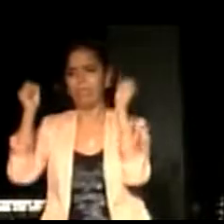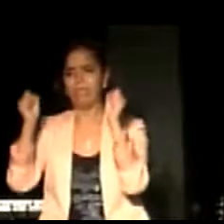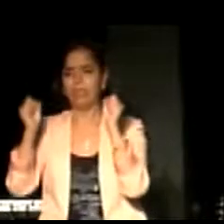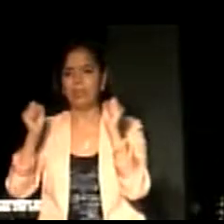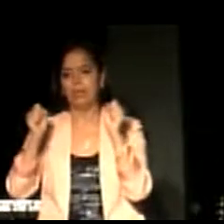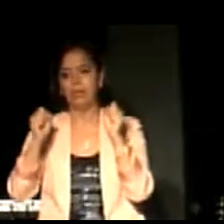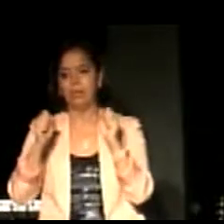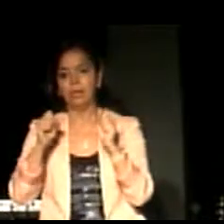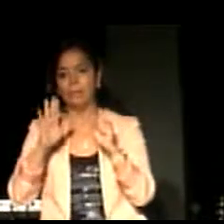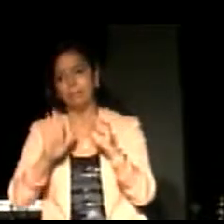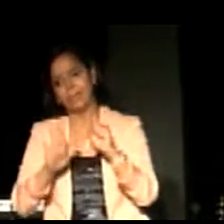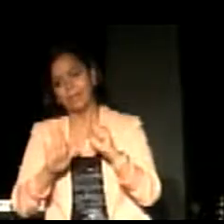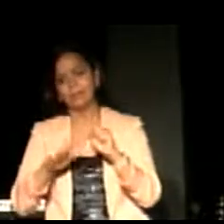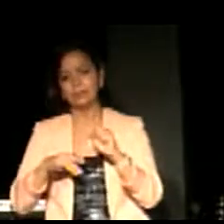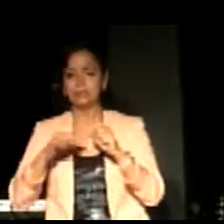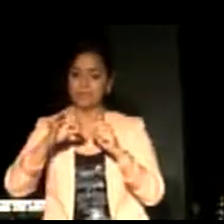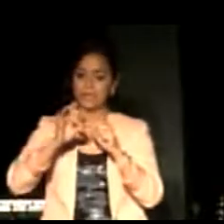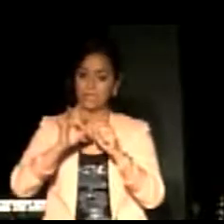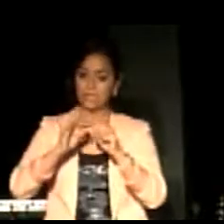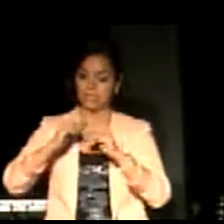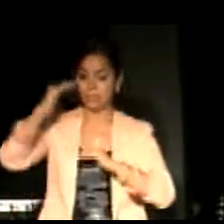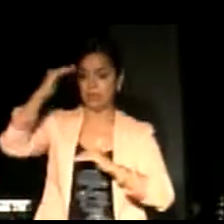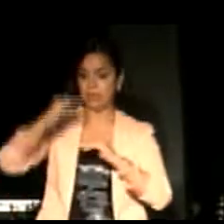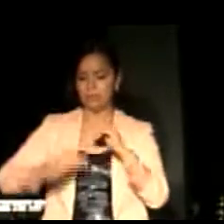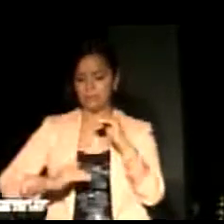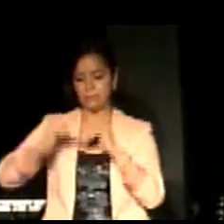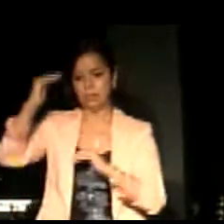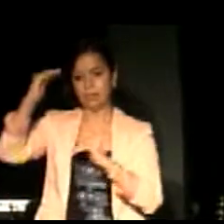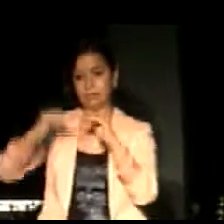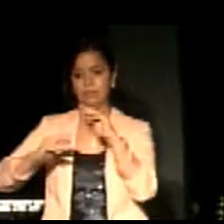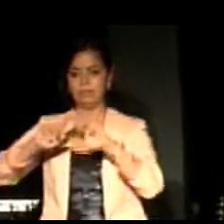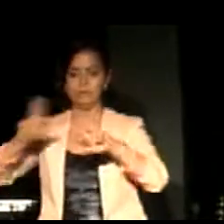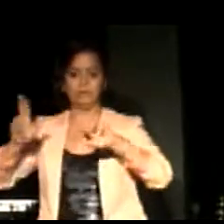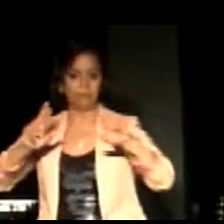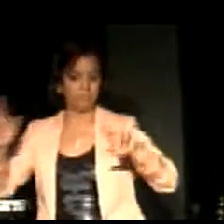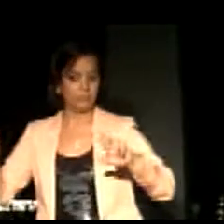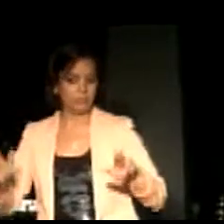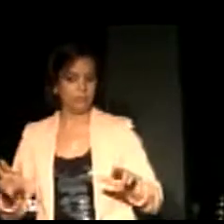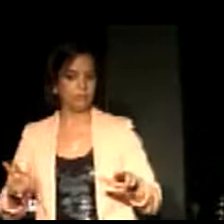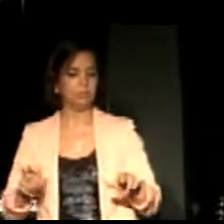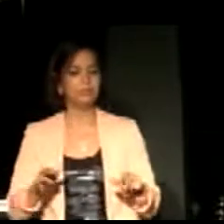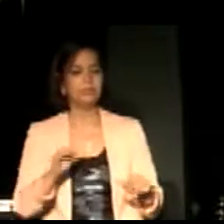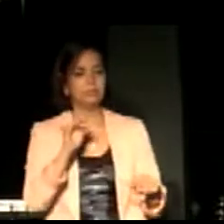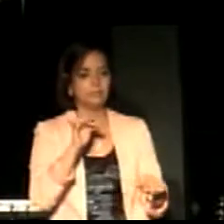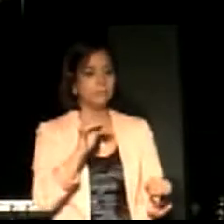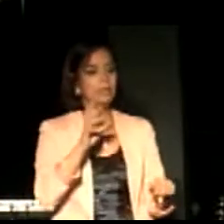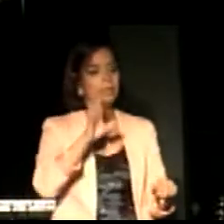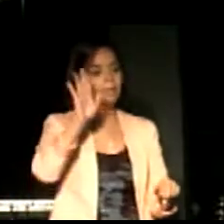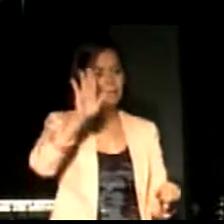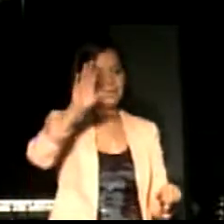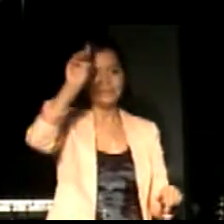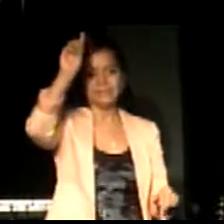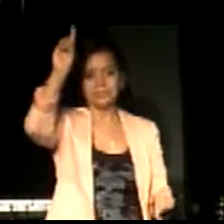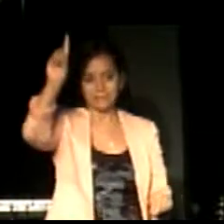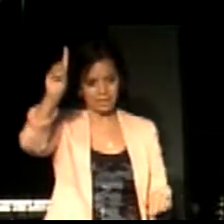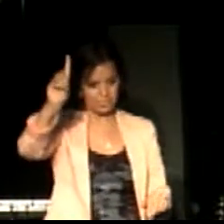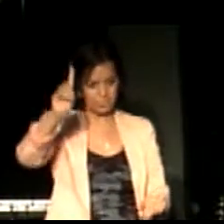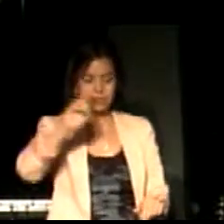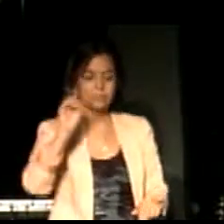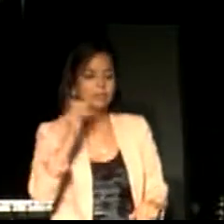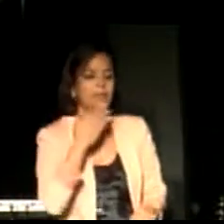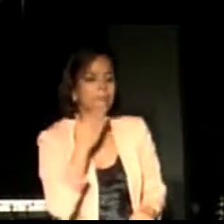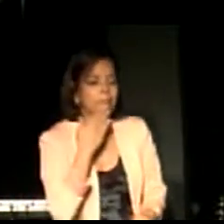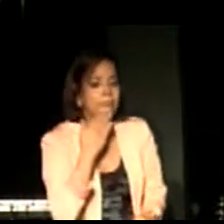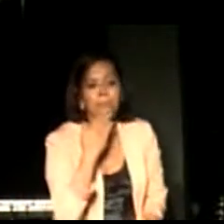graus variados. E eu quero dizer uma coisa muito importante para vocês. Deus não pede que